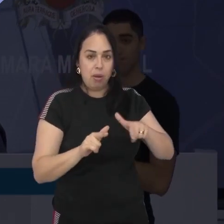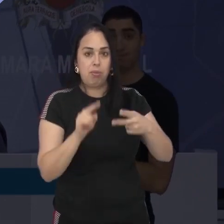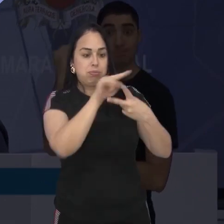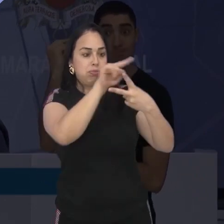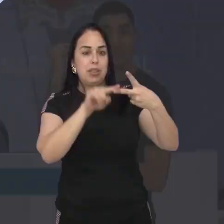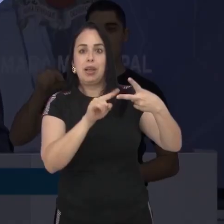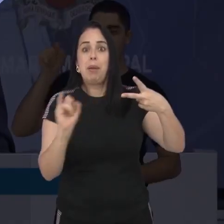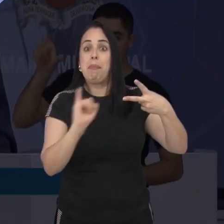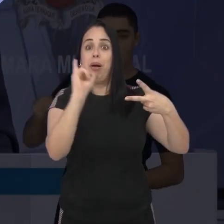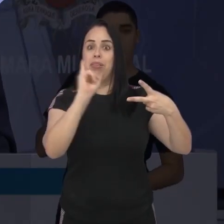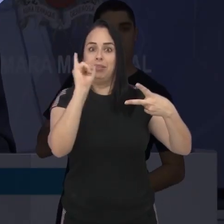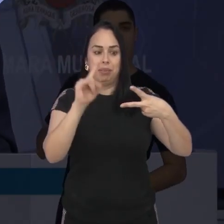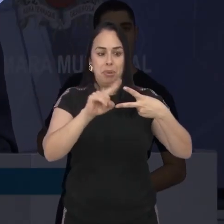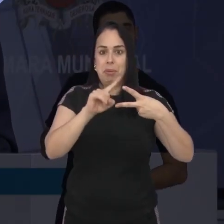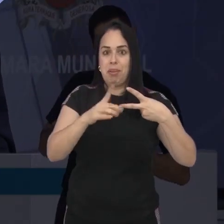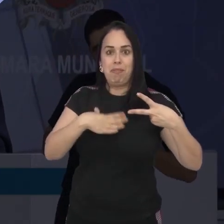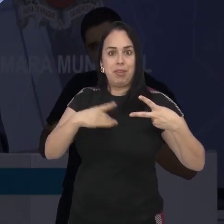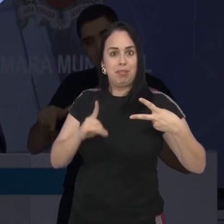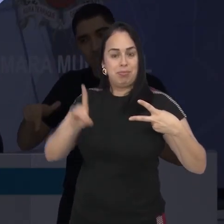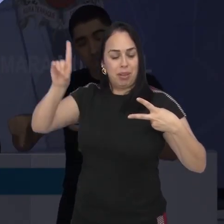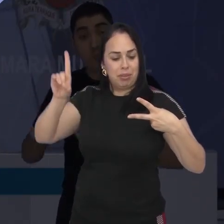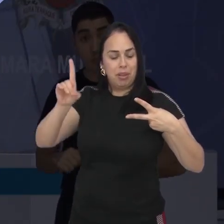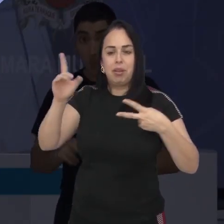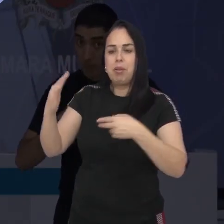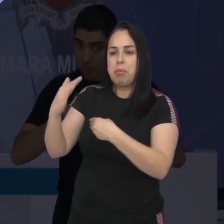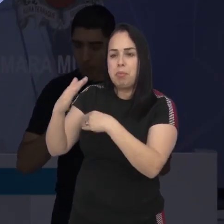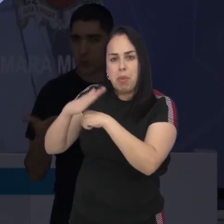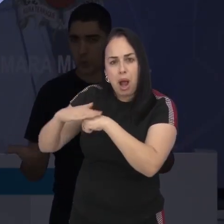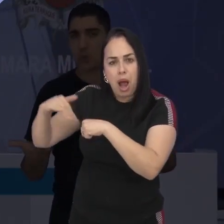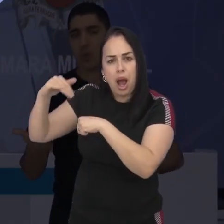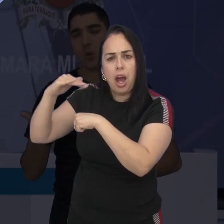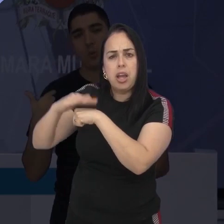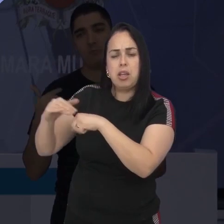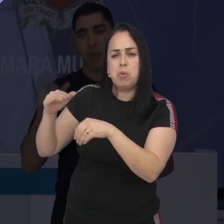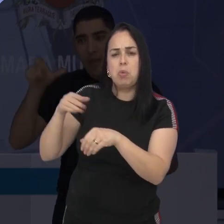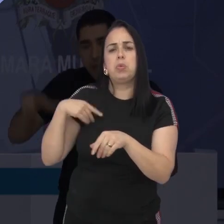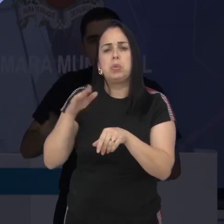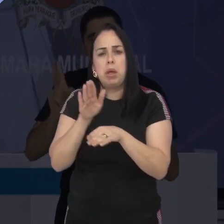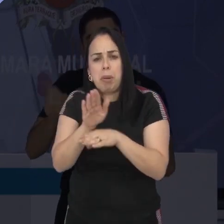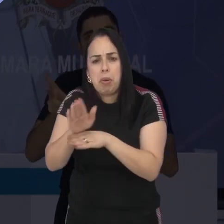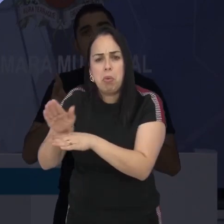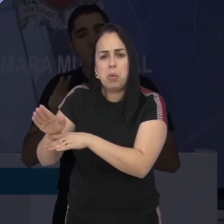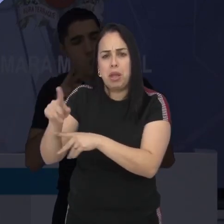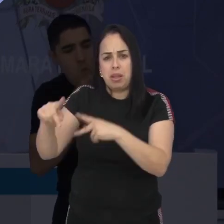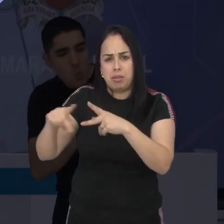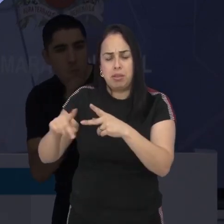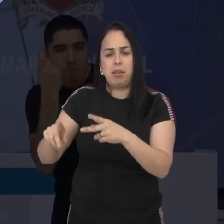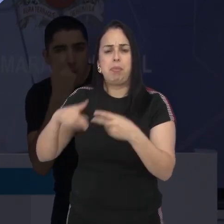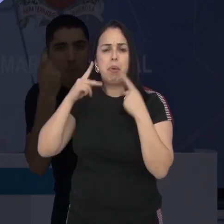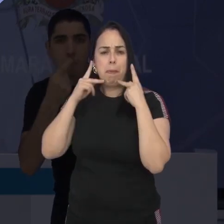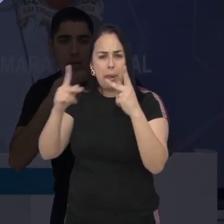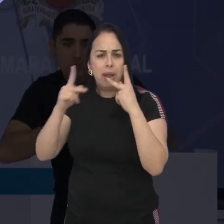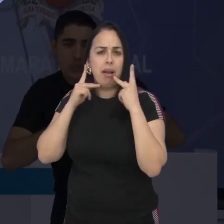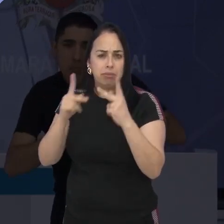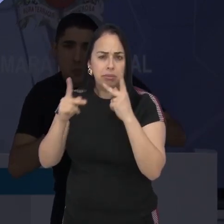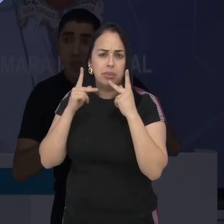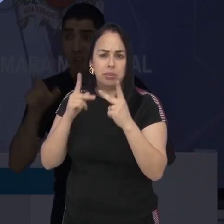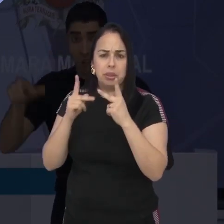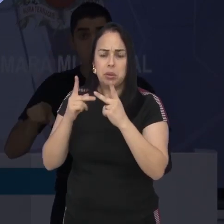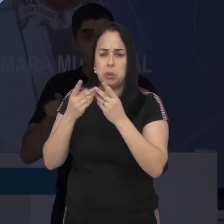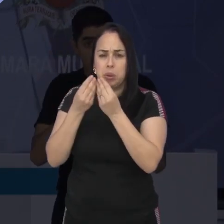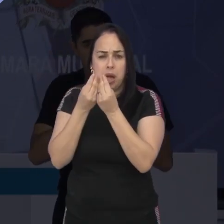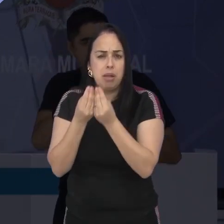que eu recebi. Pelo carinho com a nossa cidade, o cuidado com as pessoas, por levar a palavra do